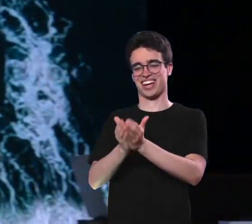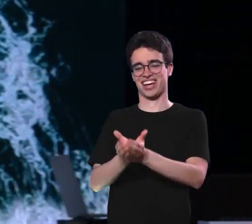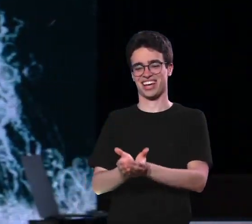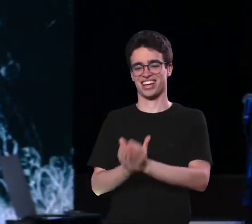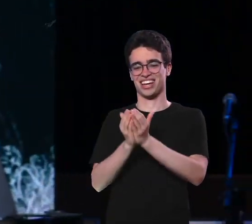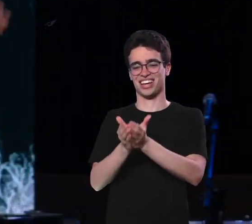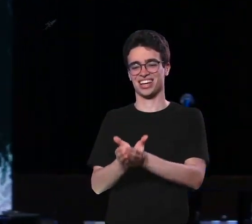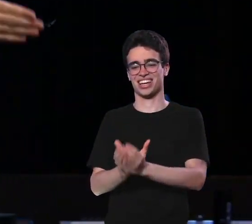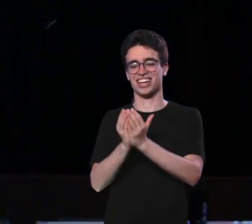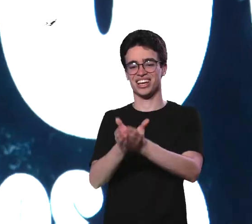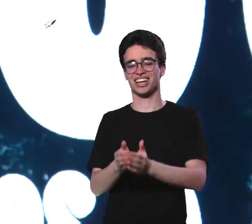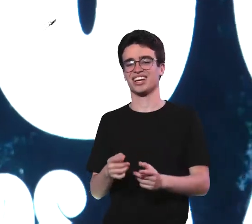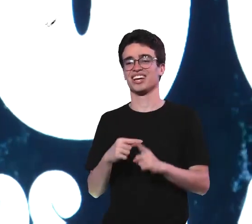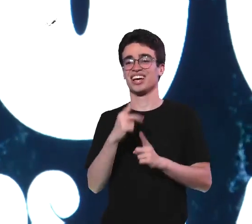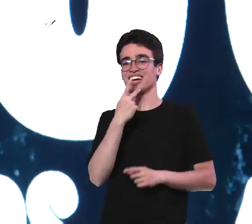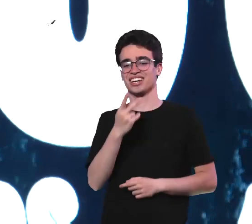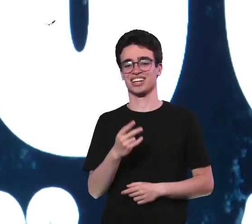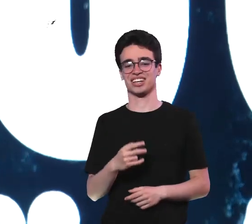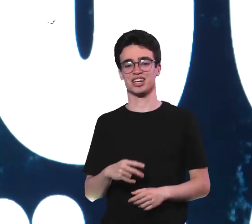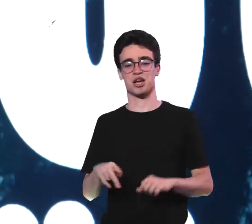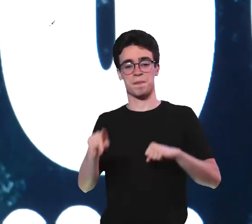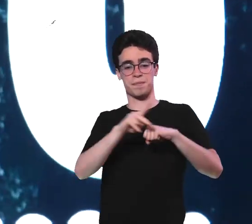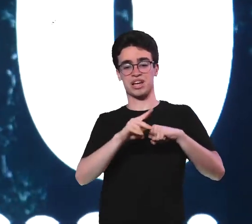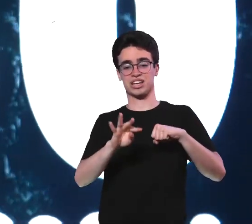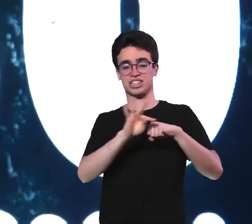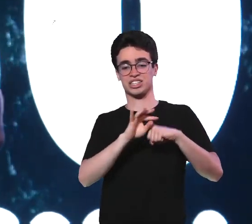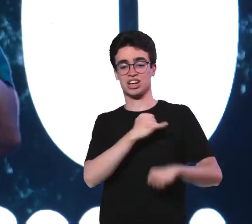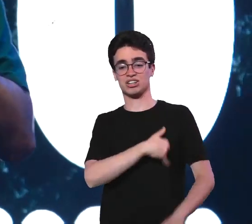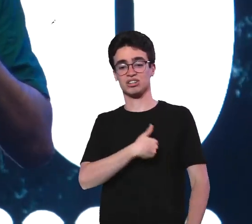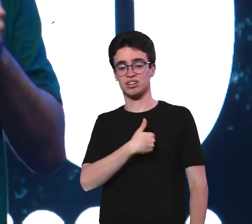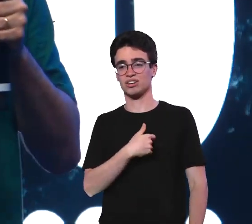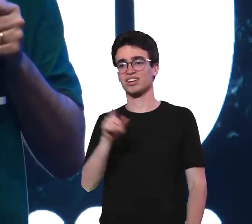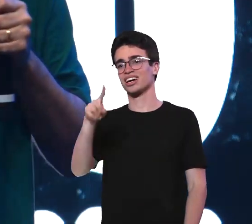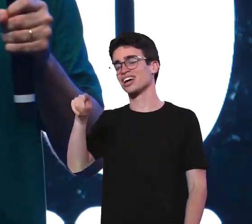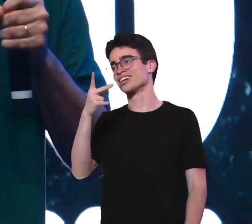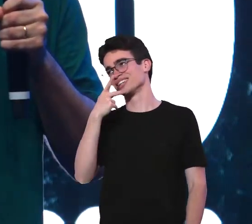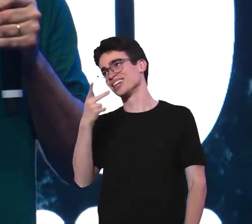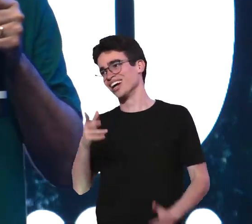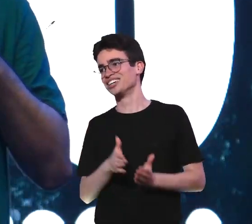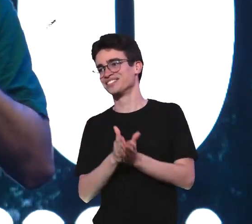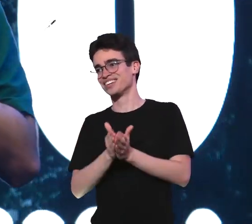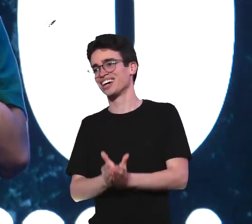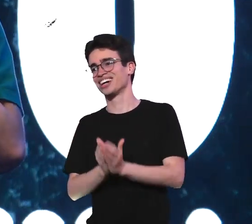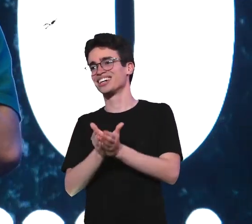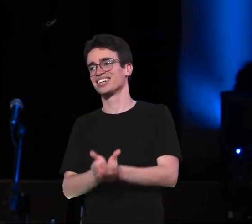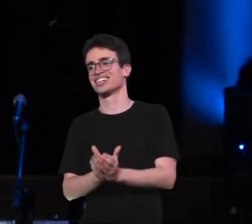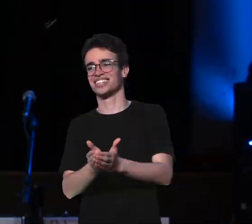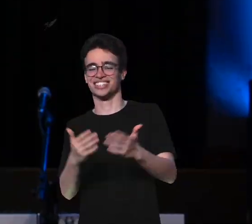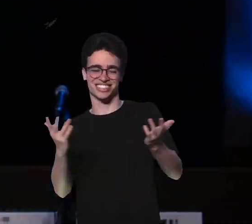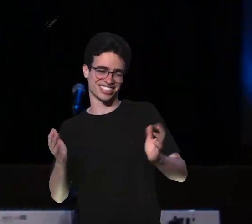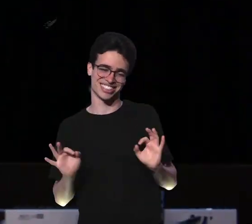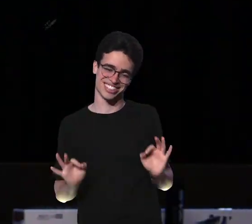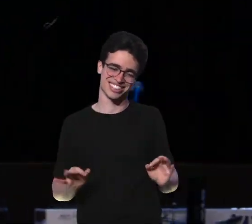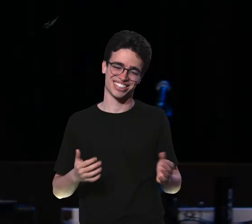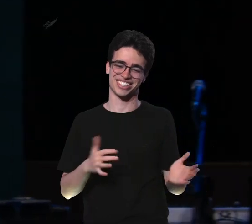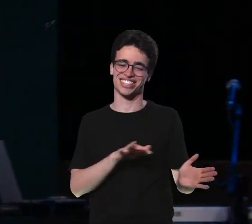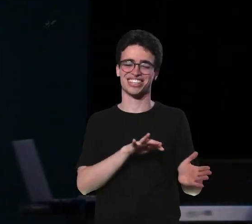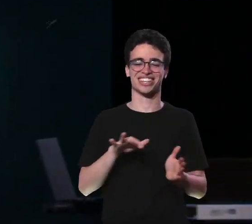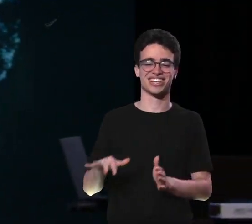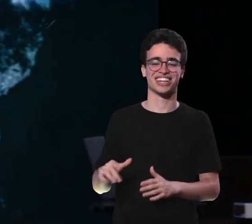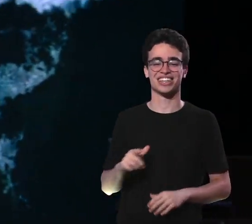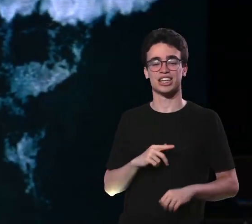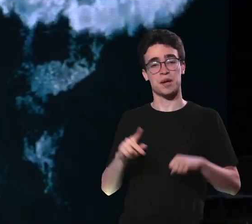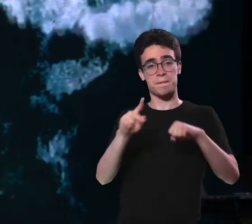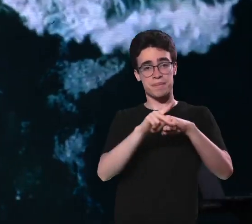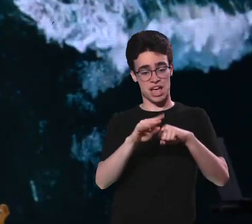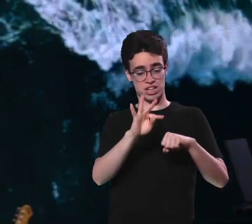É bom já adiantar, porque se eu falasse só Pedro, Tiago e João, os adolescentes iam falar no barquinho, então, entendeu? Mas tem Pedro, Tiago